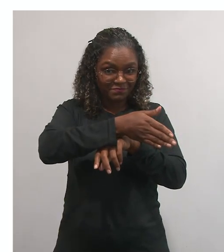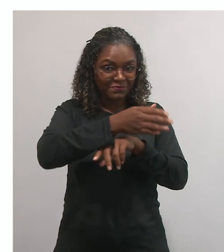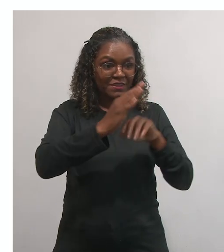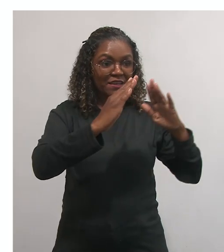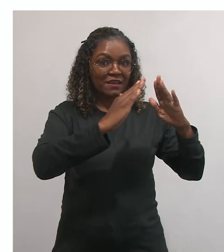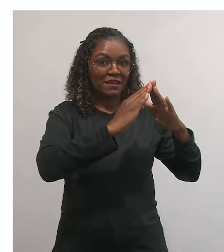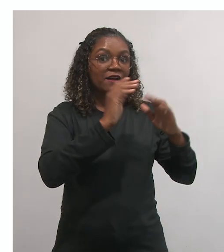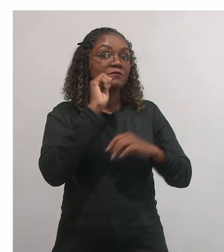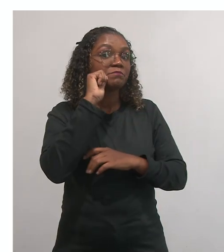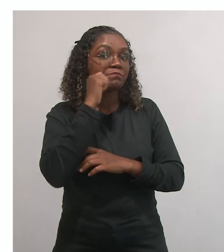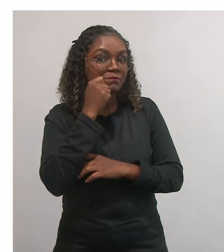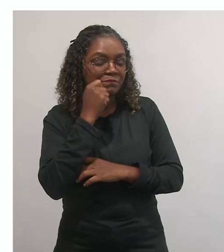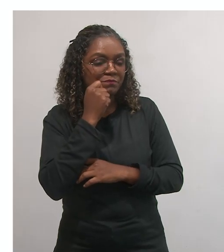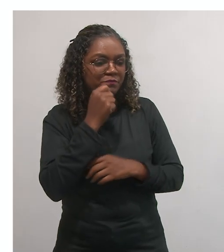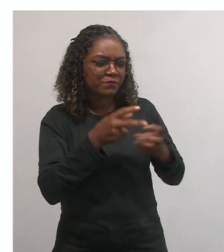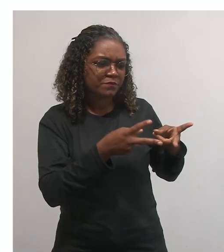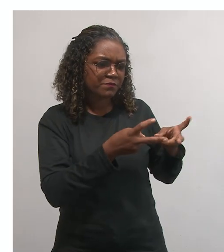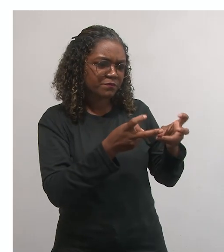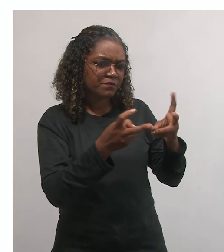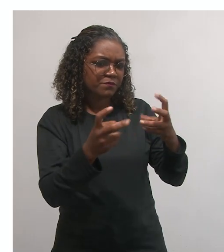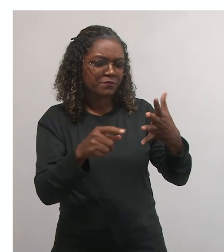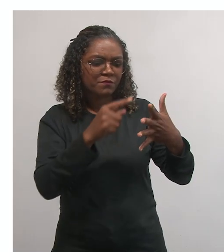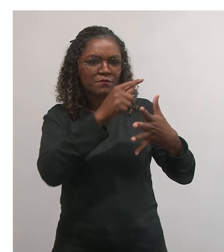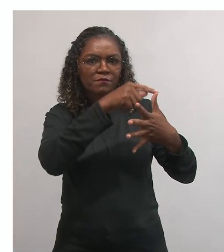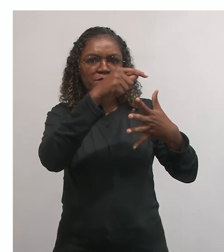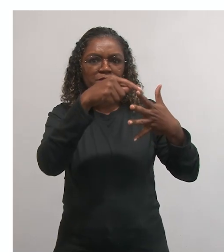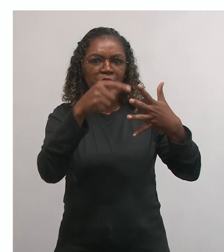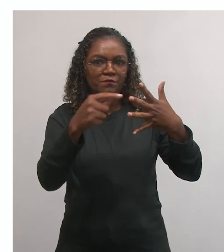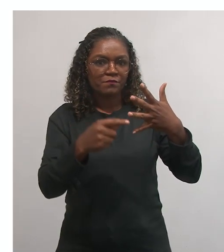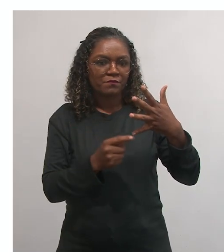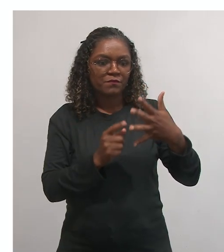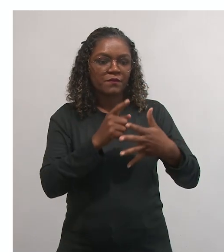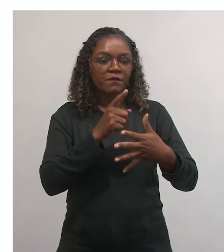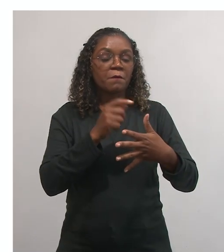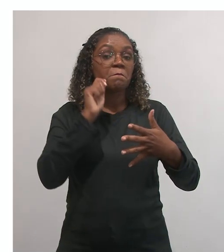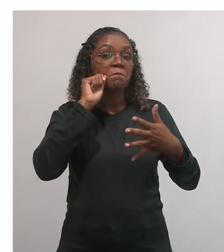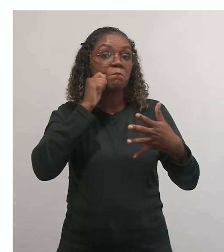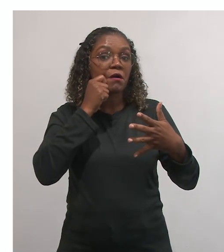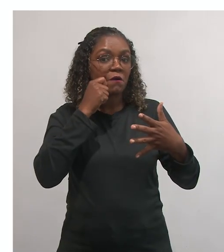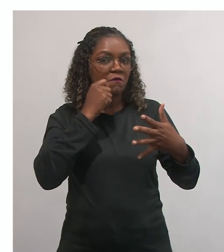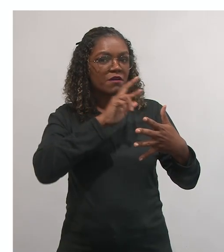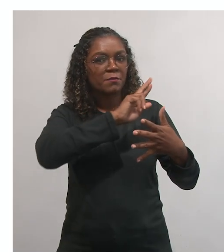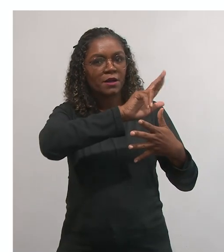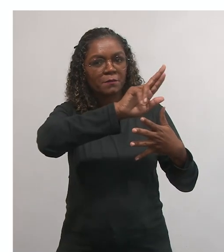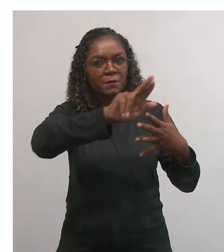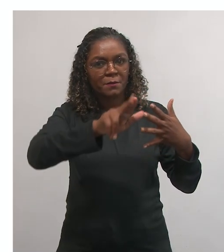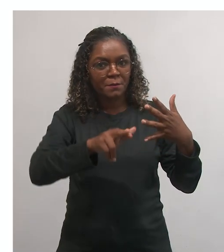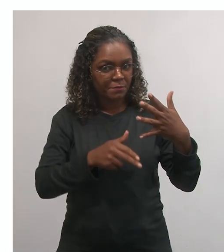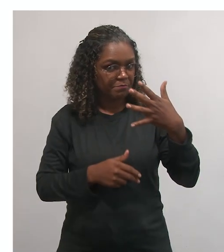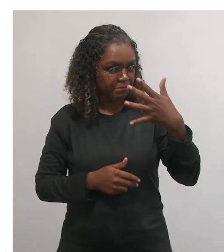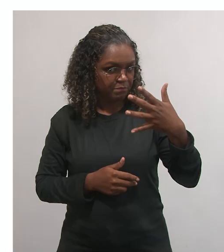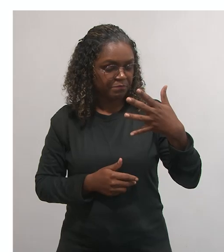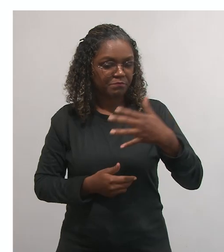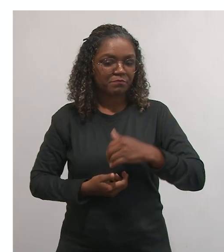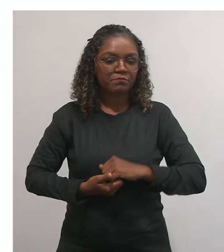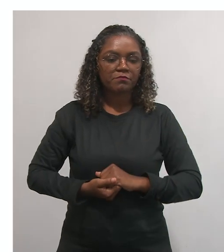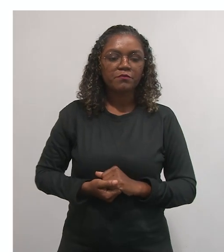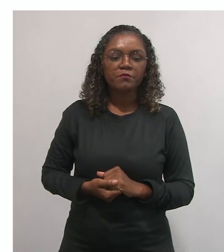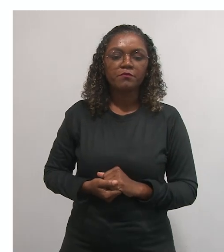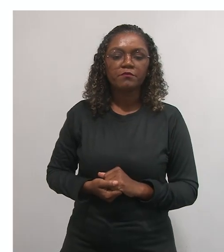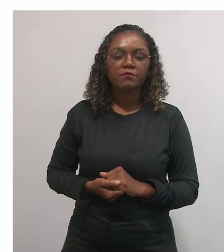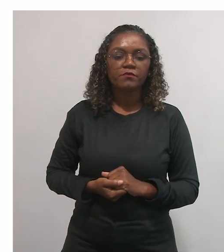identificaram cinco produtos né tem o pão um pão dois 3 4 e 5 Cinco